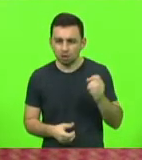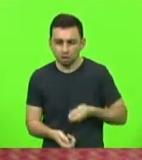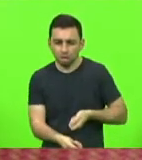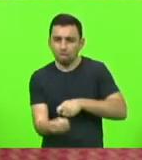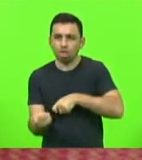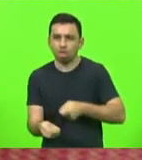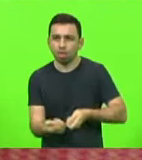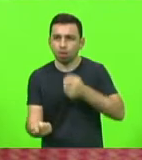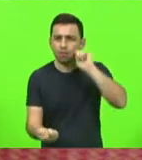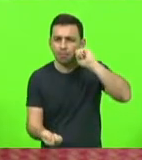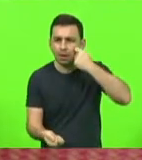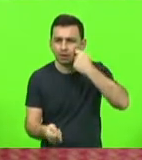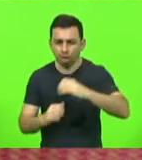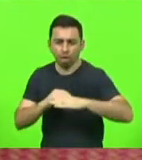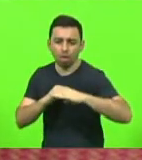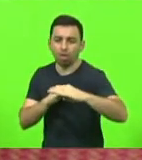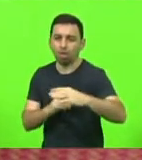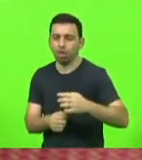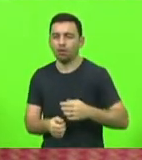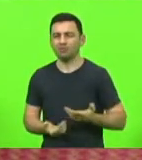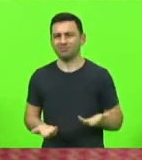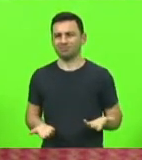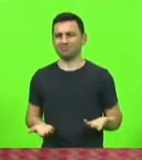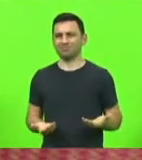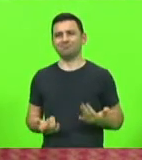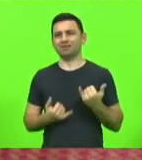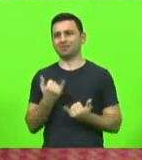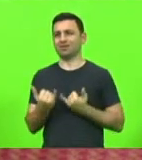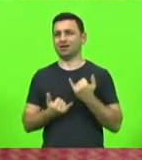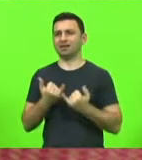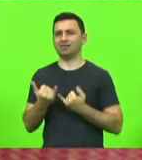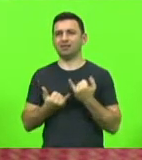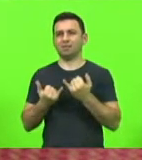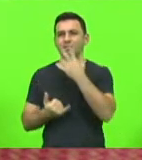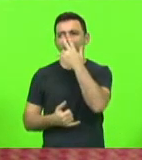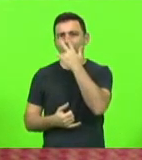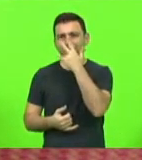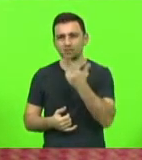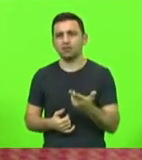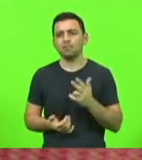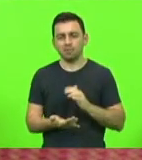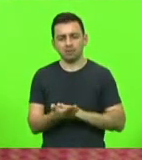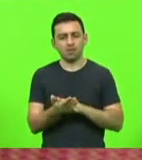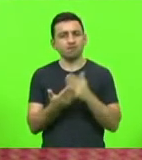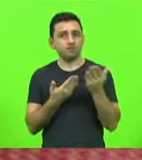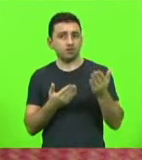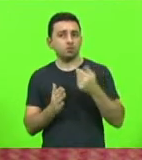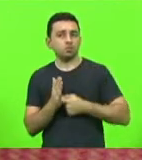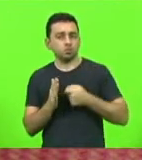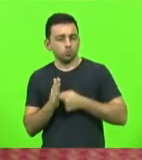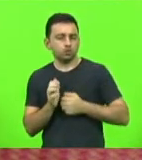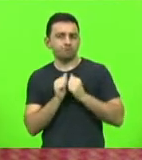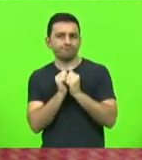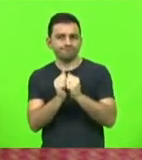com carrinho de mão e pá, é brincadeira, né? Parabéns pela luta. Estamos